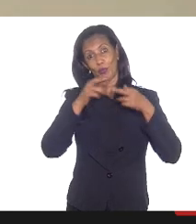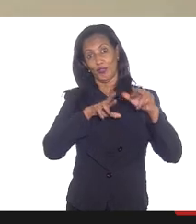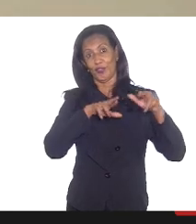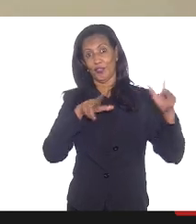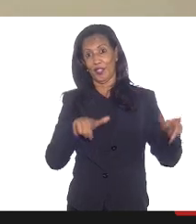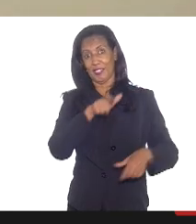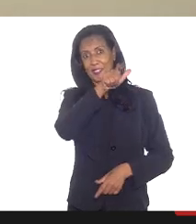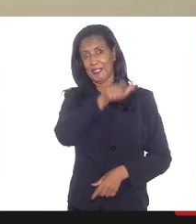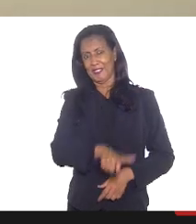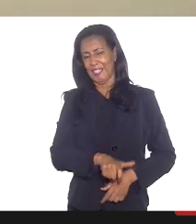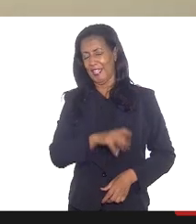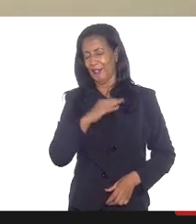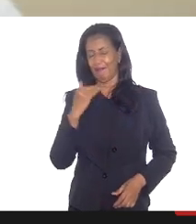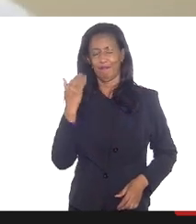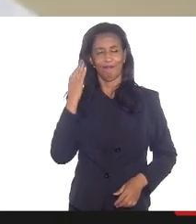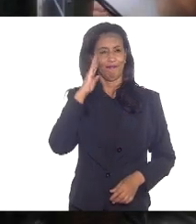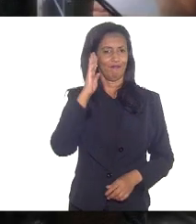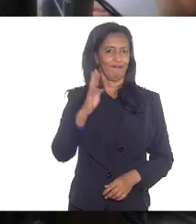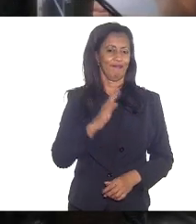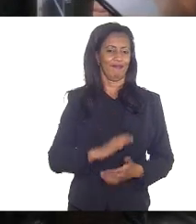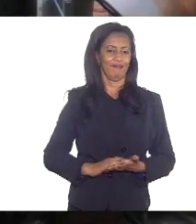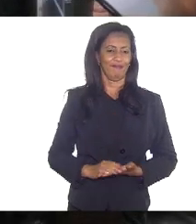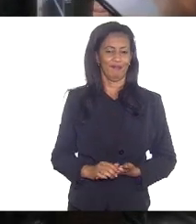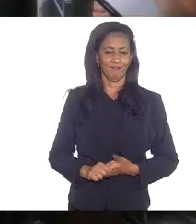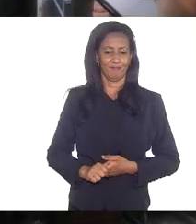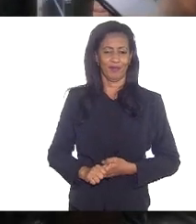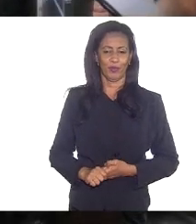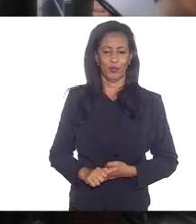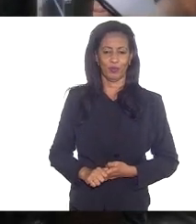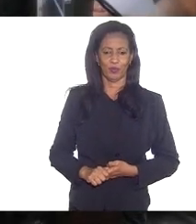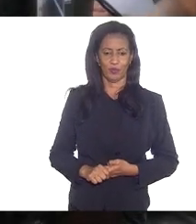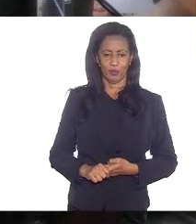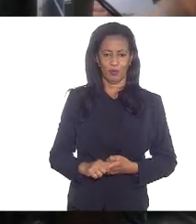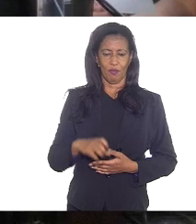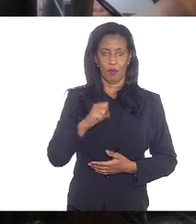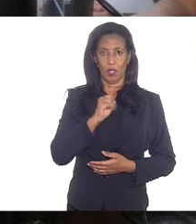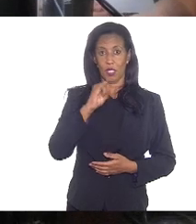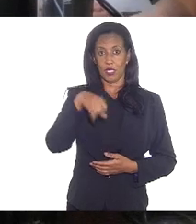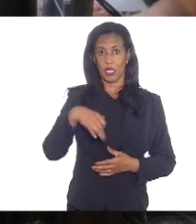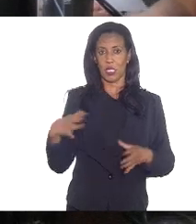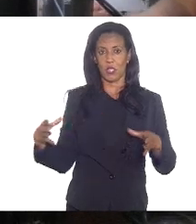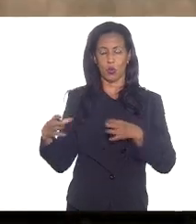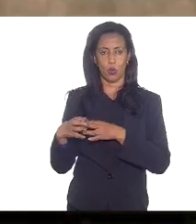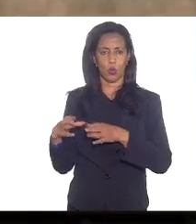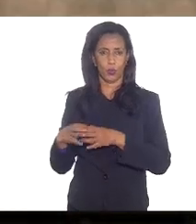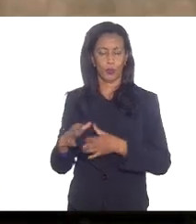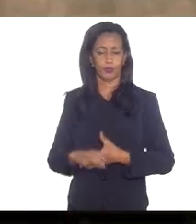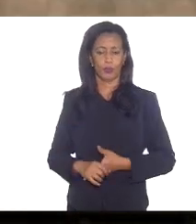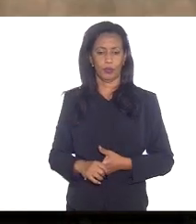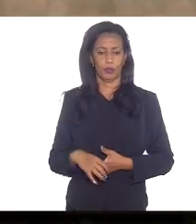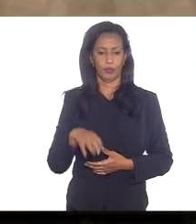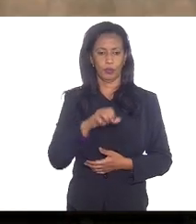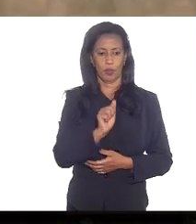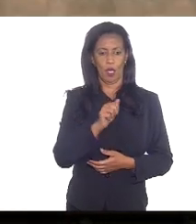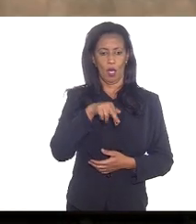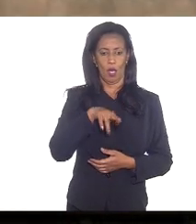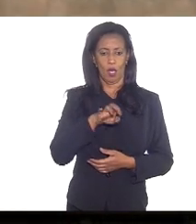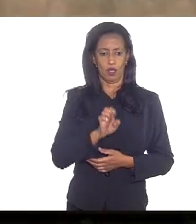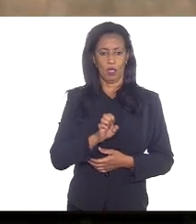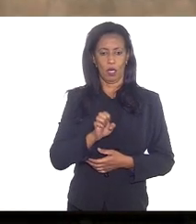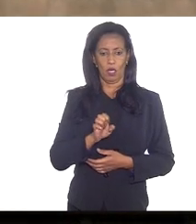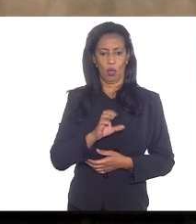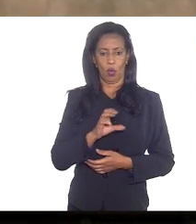uma referência aqui no parlamento. Deputado muito Alexandre bem, Knobloch muito votou bem. Sim no grupo. Deputado André Correia.